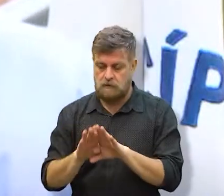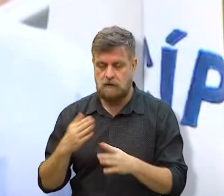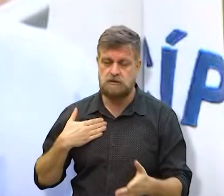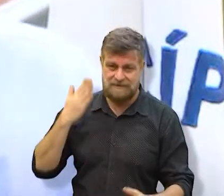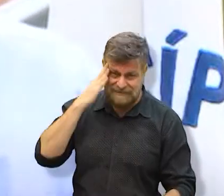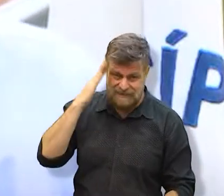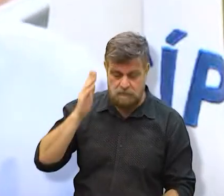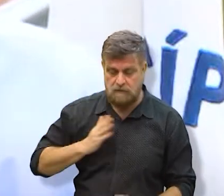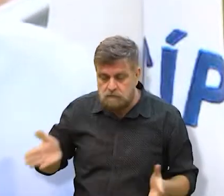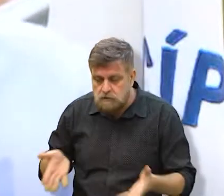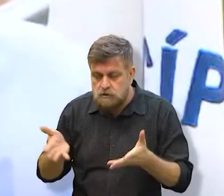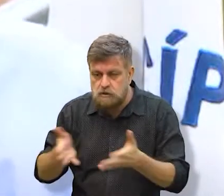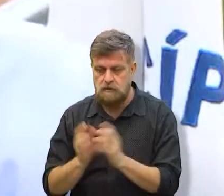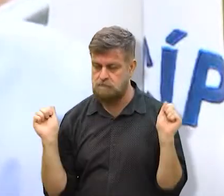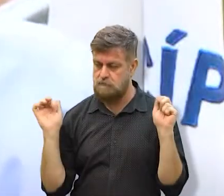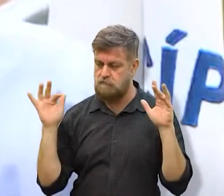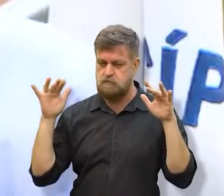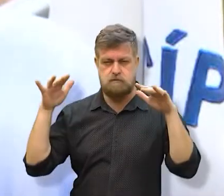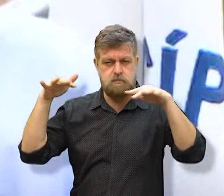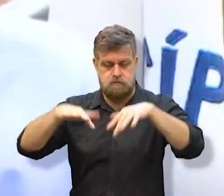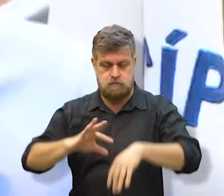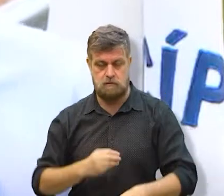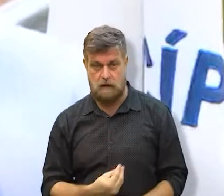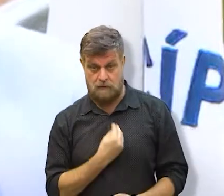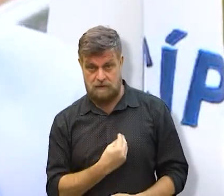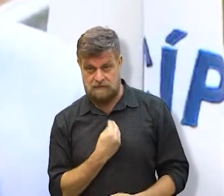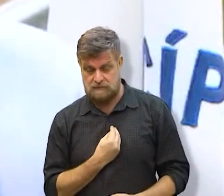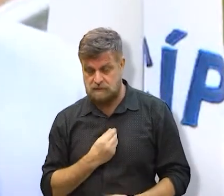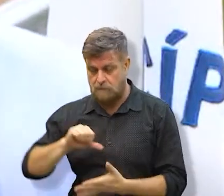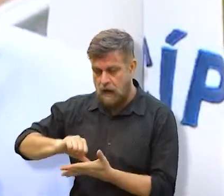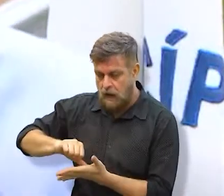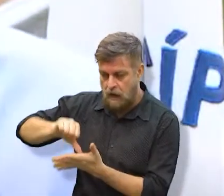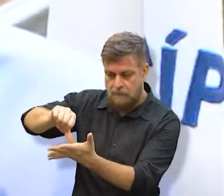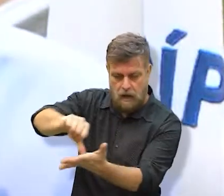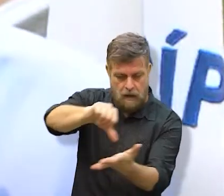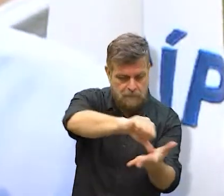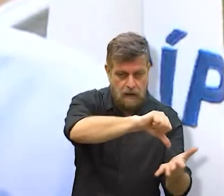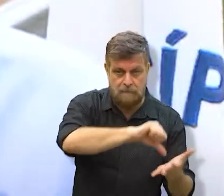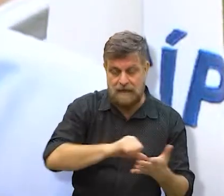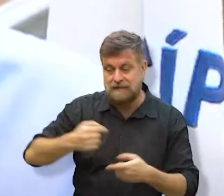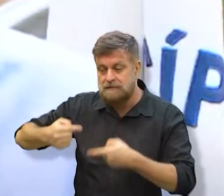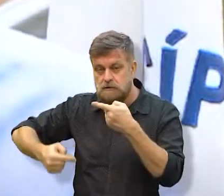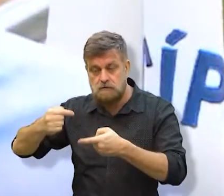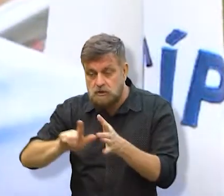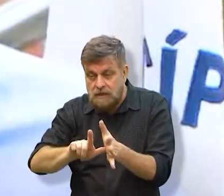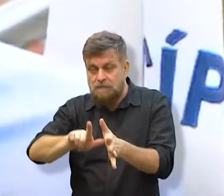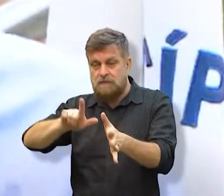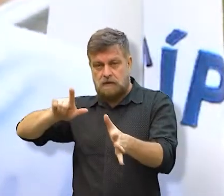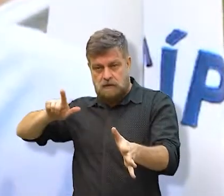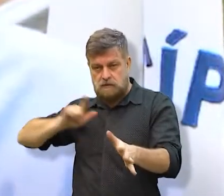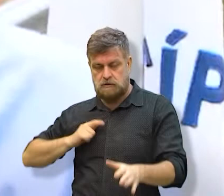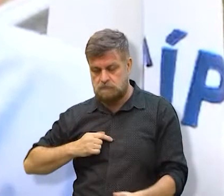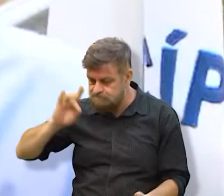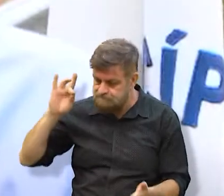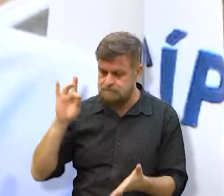que, obviamente, estimula a presença das pessoas nesses pontos. A ideia foi discutir, antes